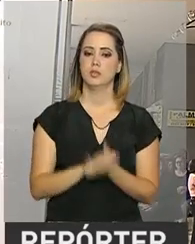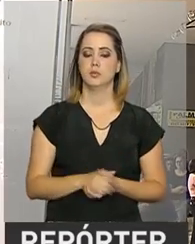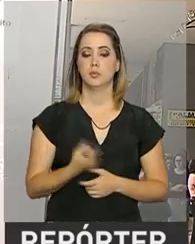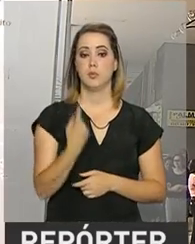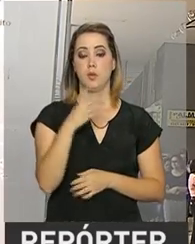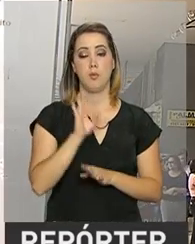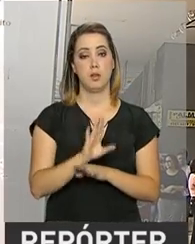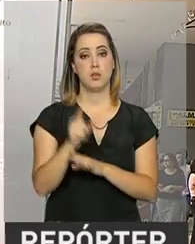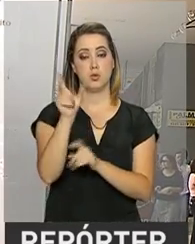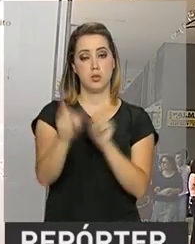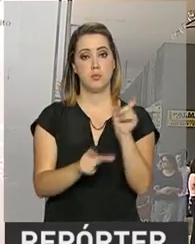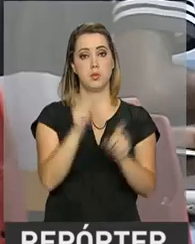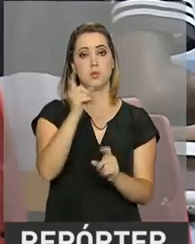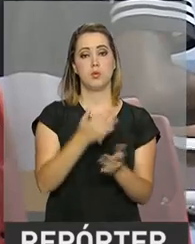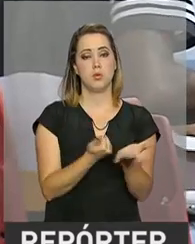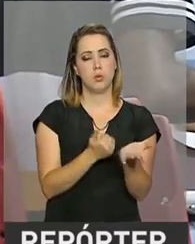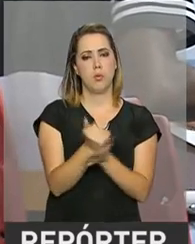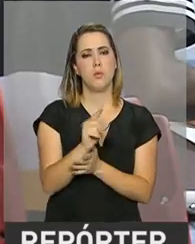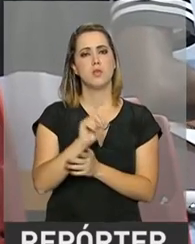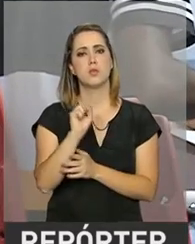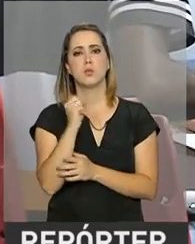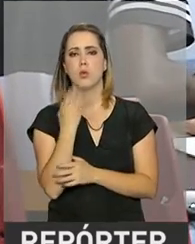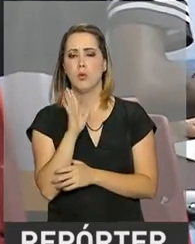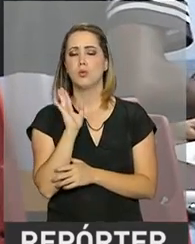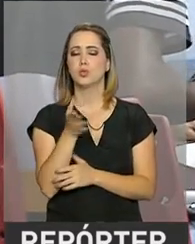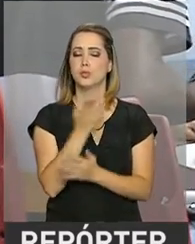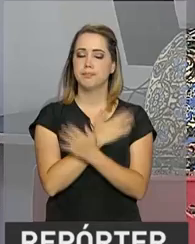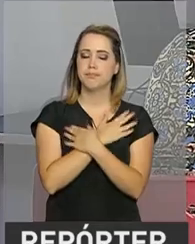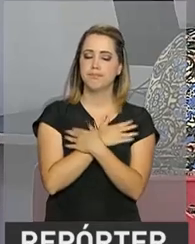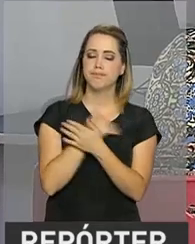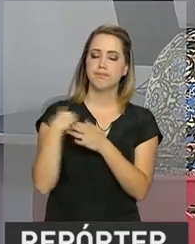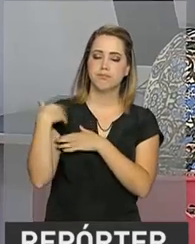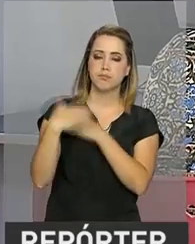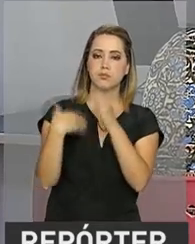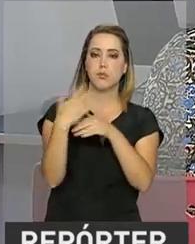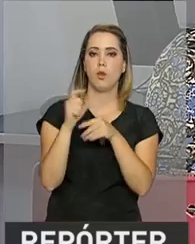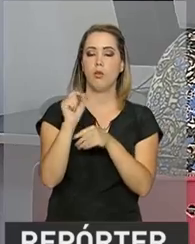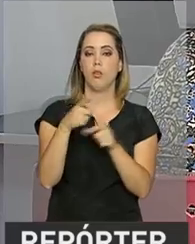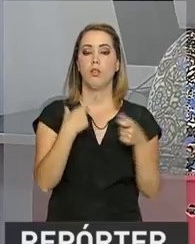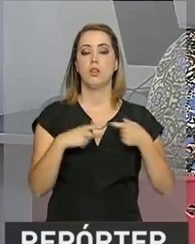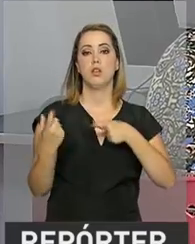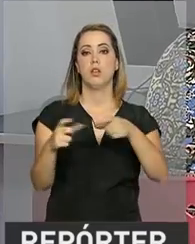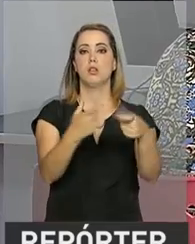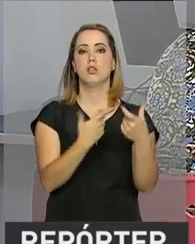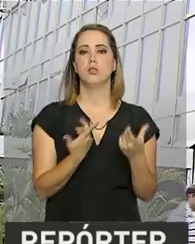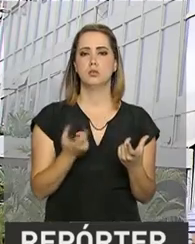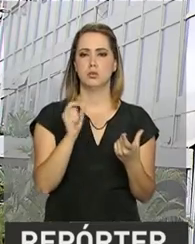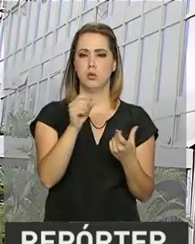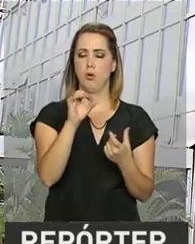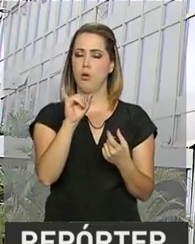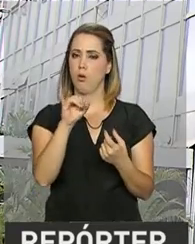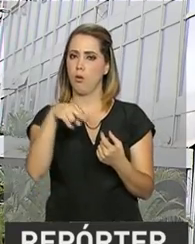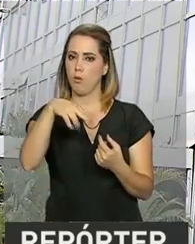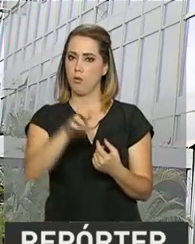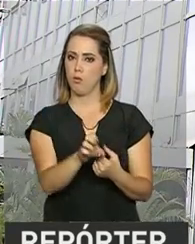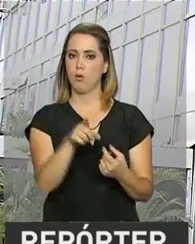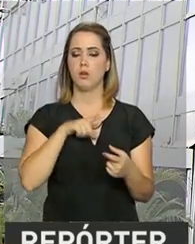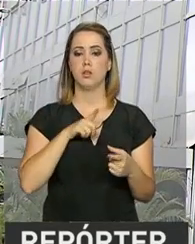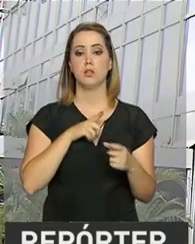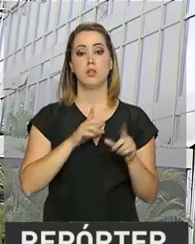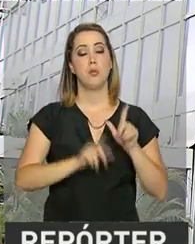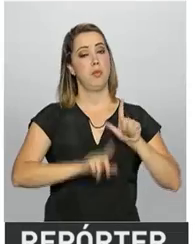está começando ou quem já está bastante tempo procurando emprego, além dos postos de atendimento do Sine, o Ministério do